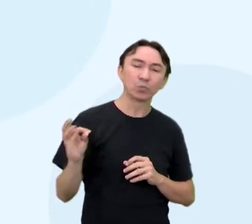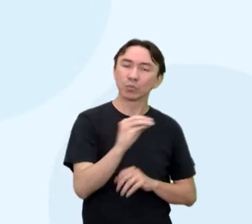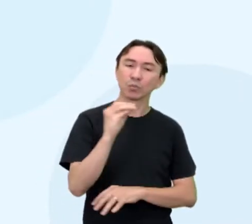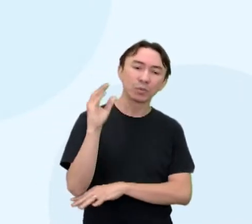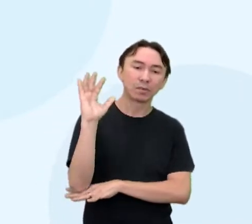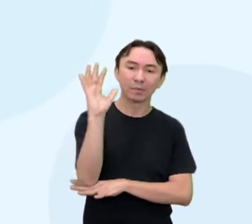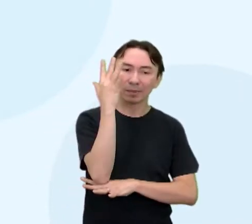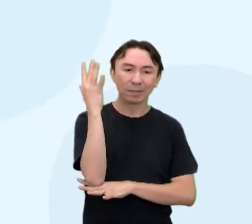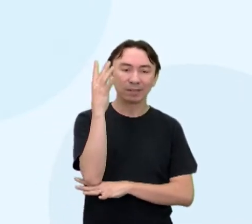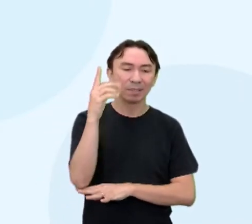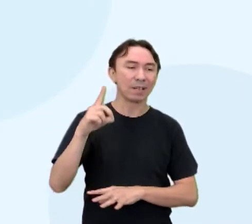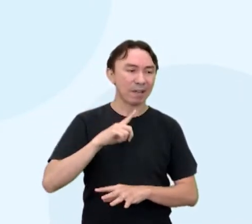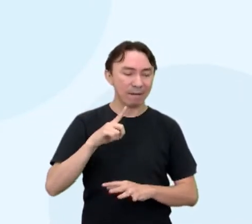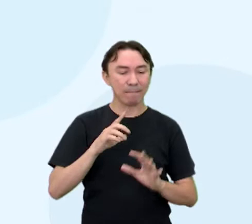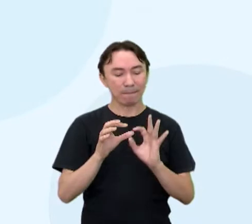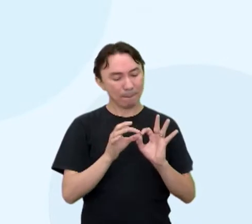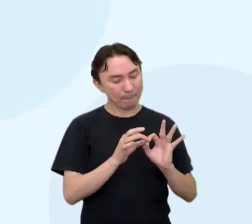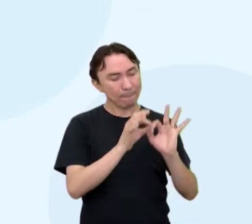natureza estão